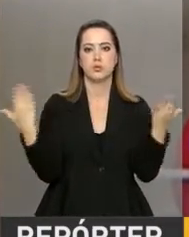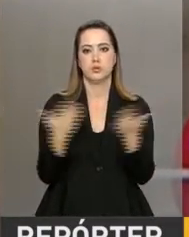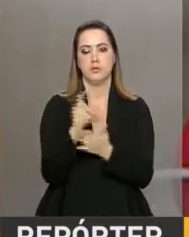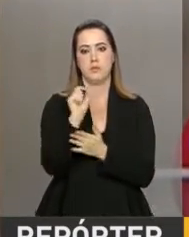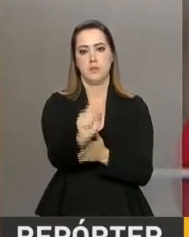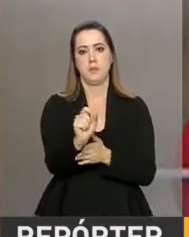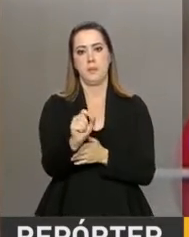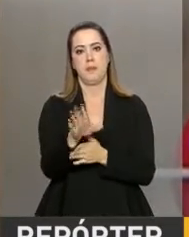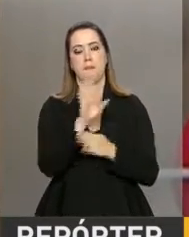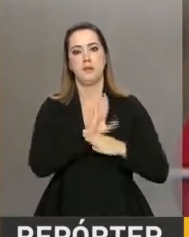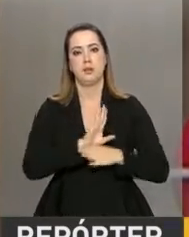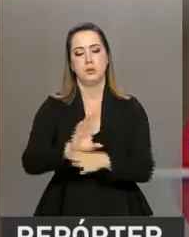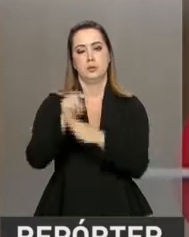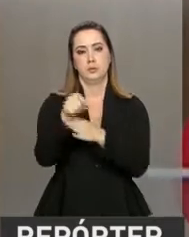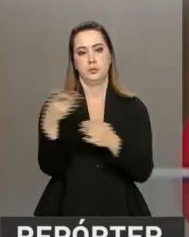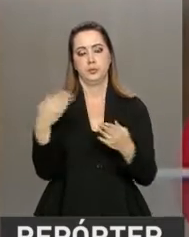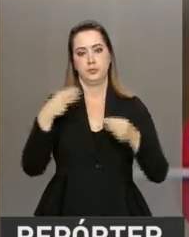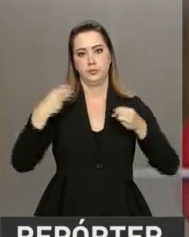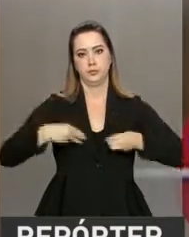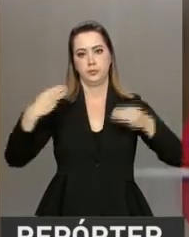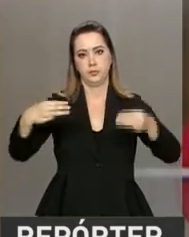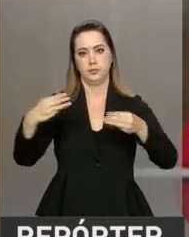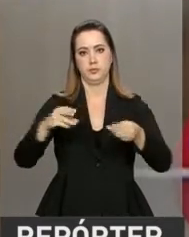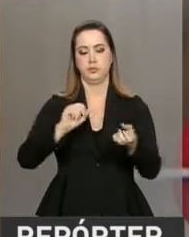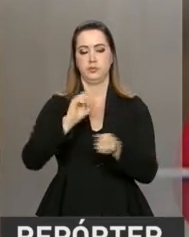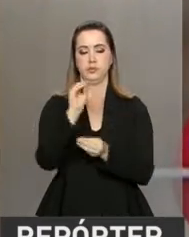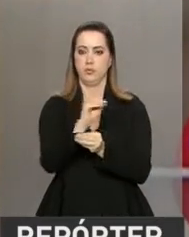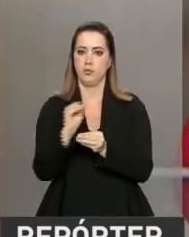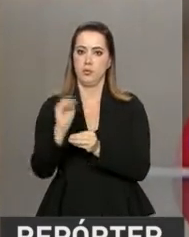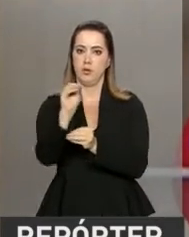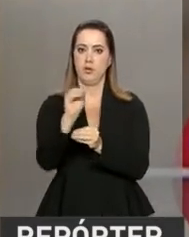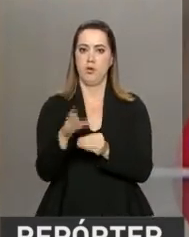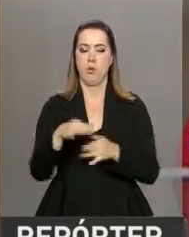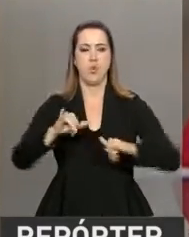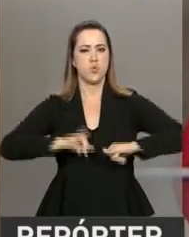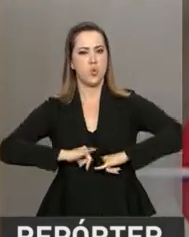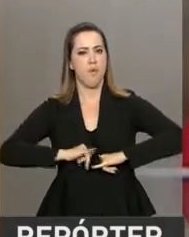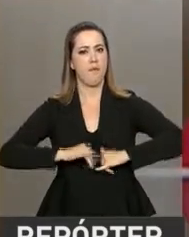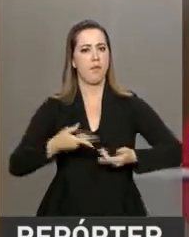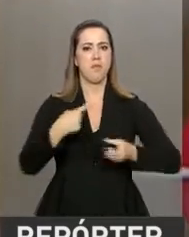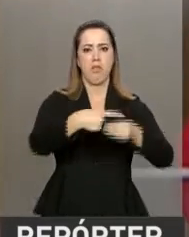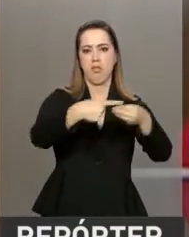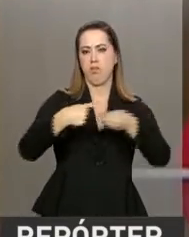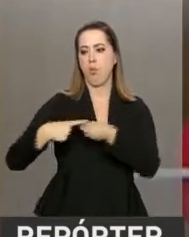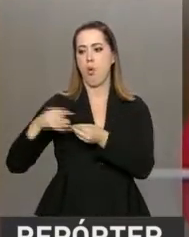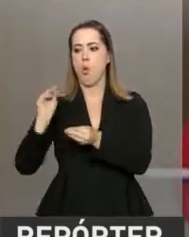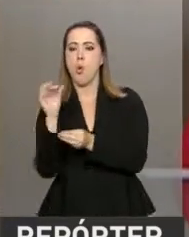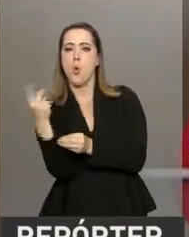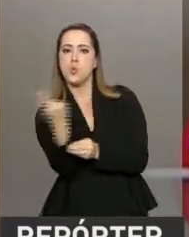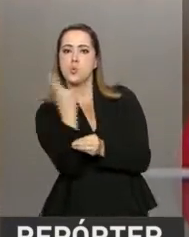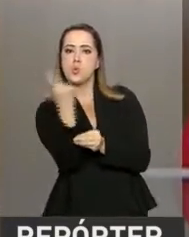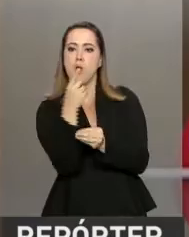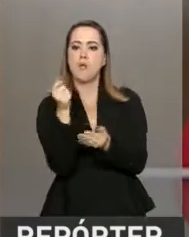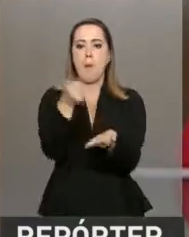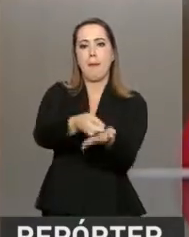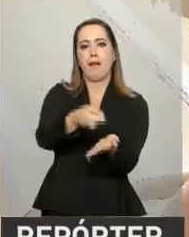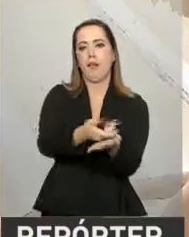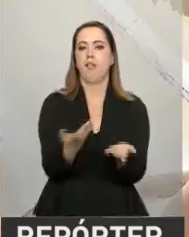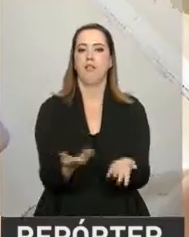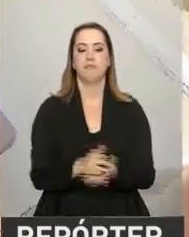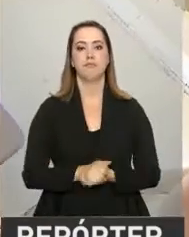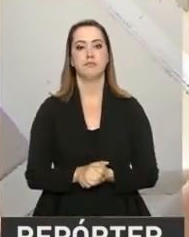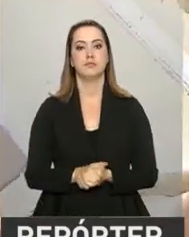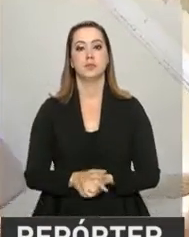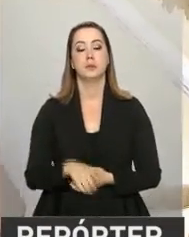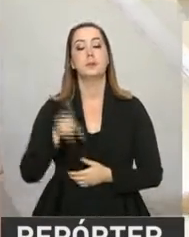agora com o apoio do ministério ao funcionamento sem o sacrifício de estados e municípios que estavam financiado sozinhas a peça azul